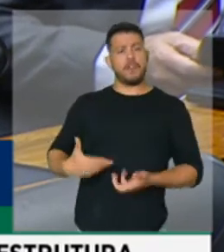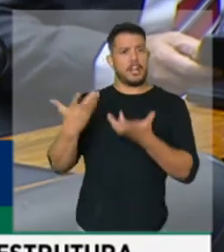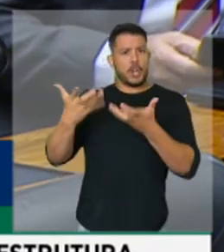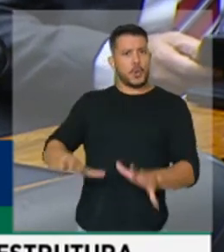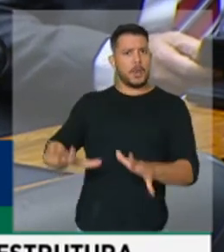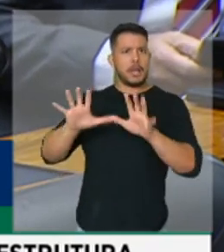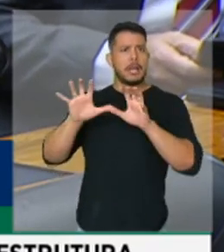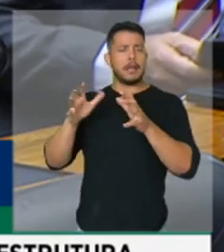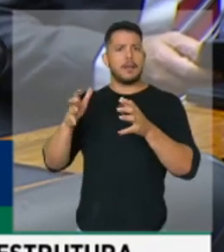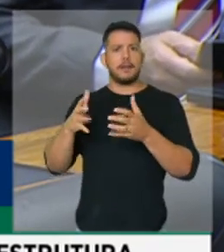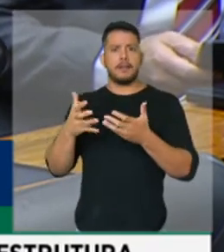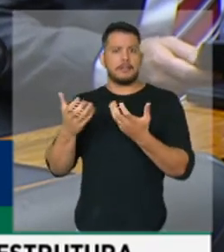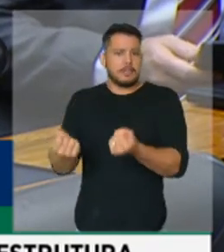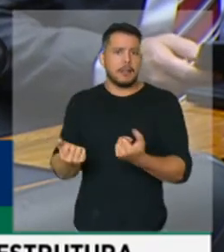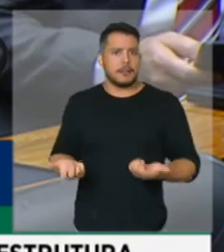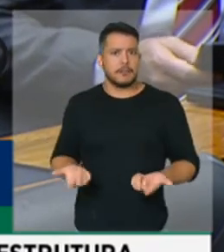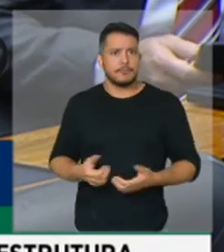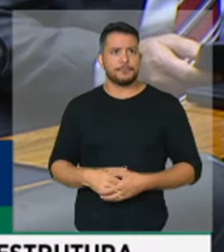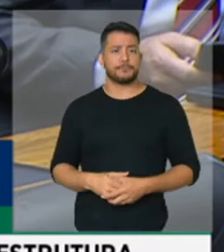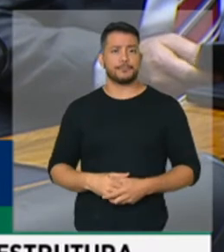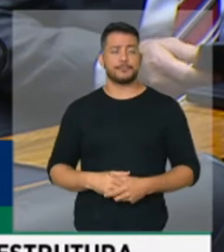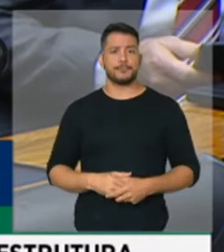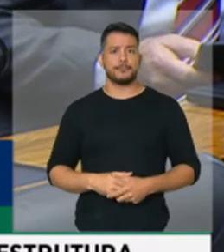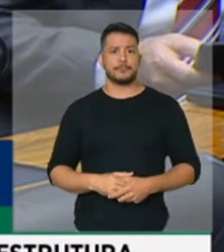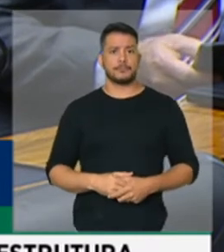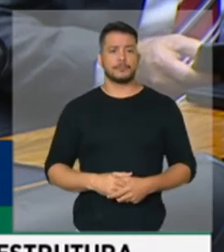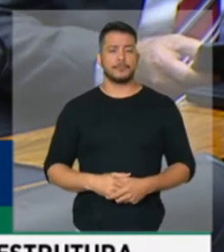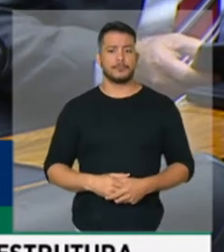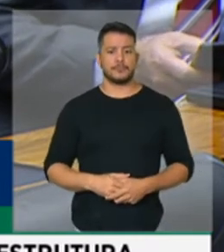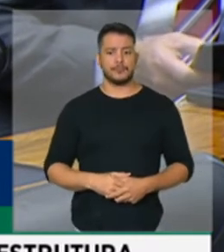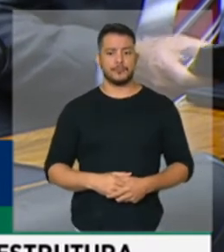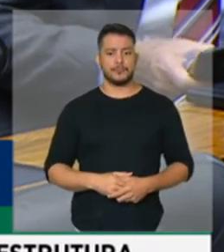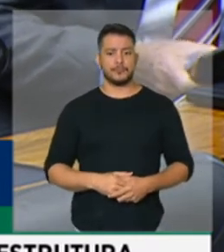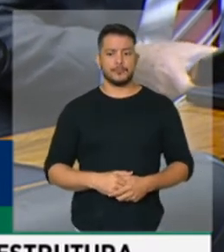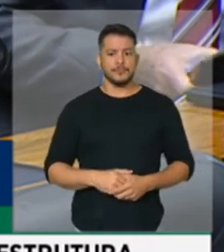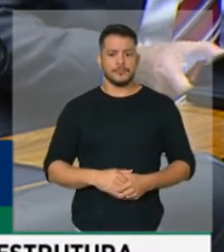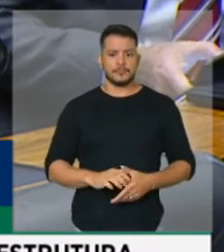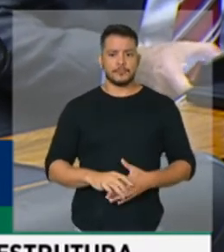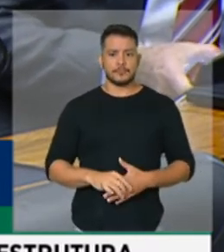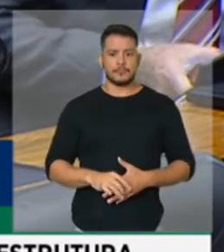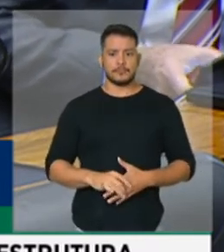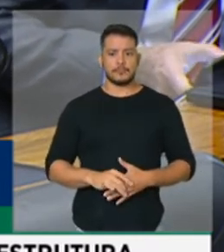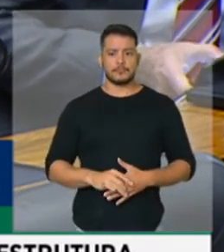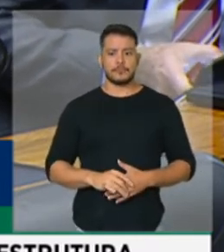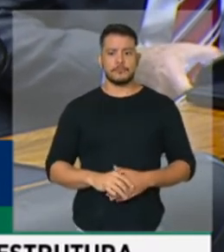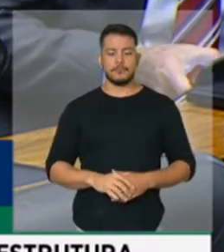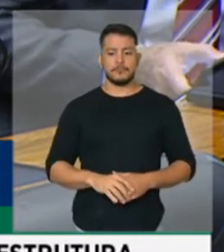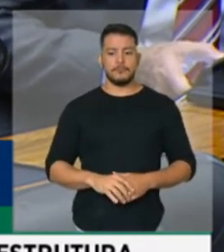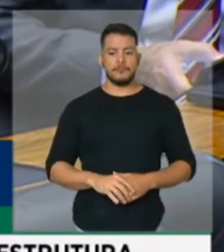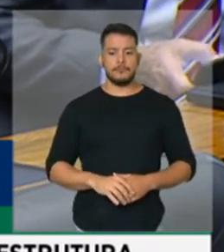quem patrocinou os interesses que levaram à aprovação